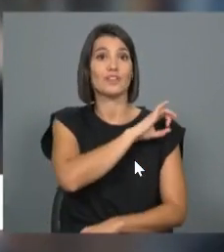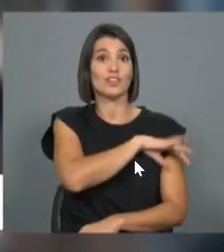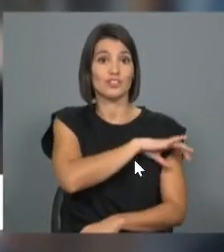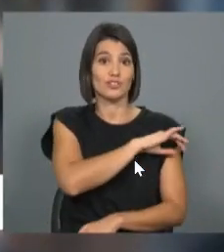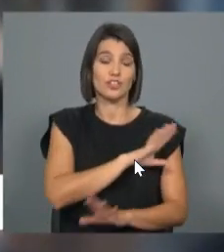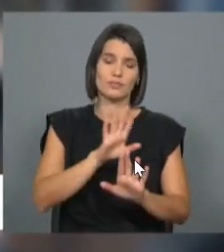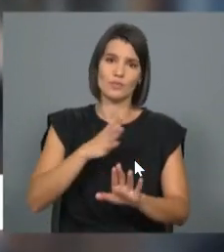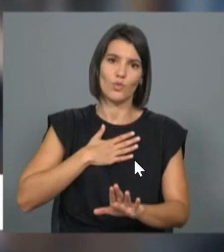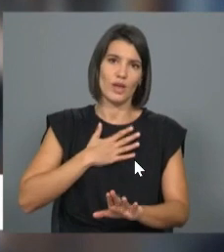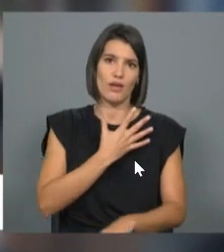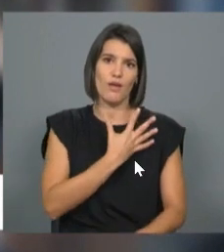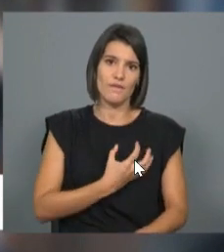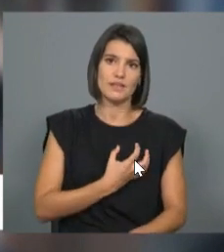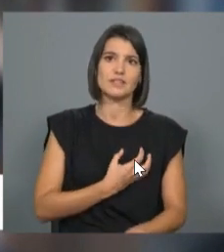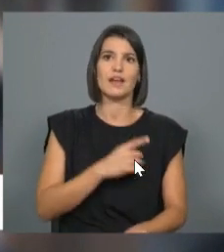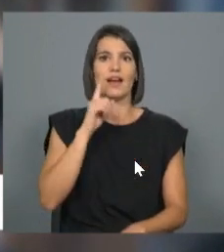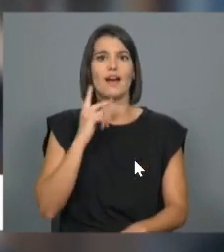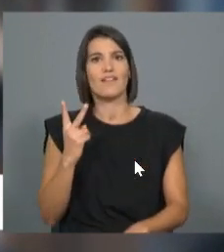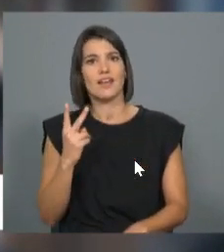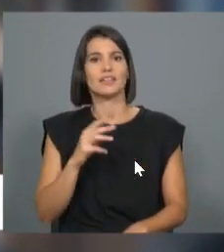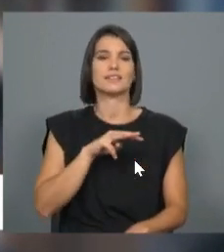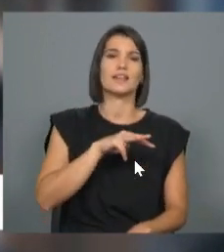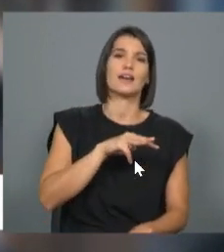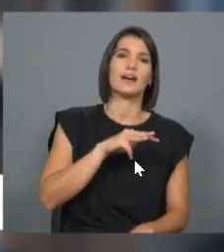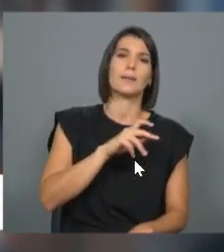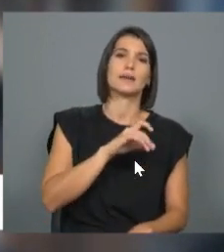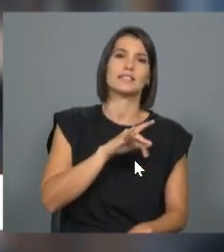sem ofensa à Vanessa, ao Marcelo